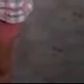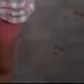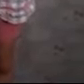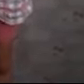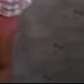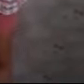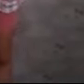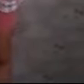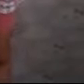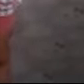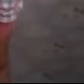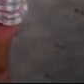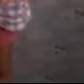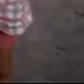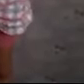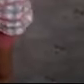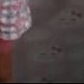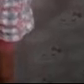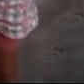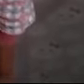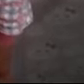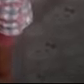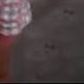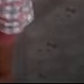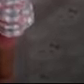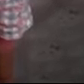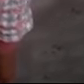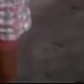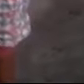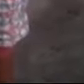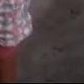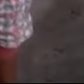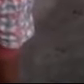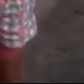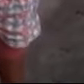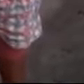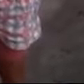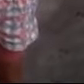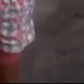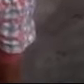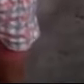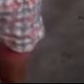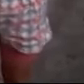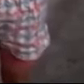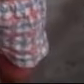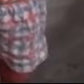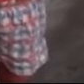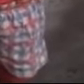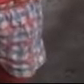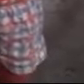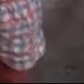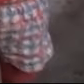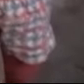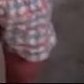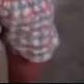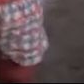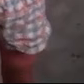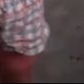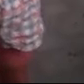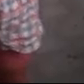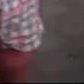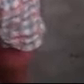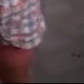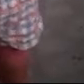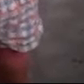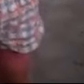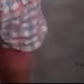eu sei que eu ganhei. Não vou dar uma de boba, vá lá que eu seja o mestre. Mas não vou estender a mão para ganhar